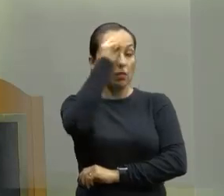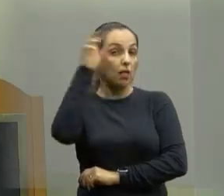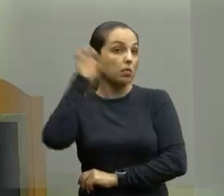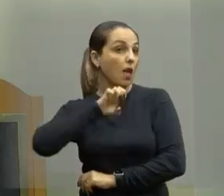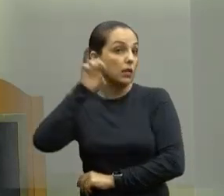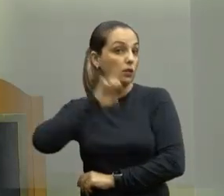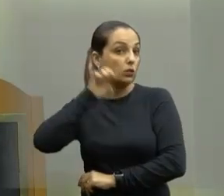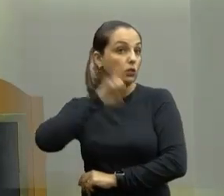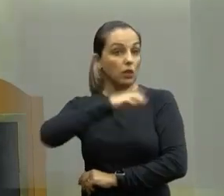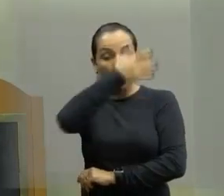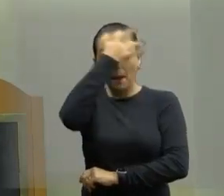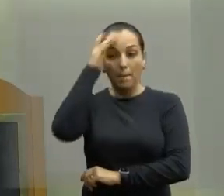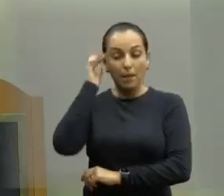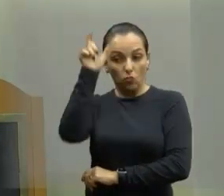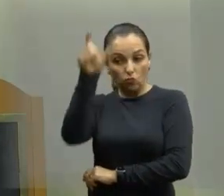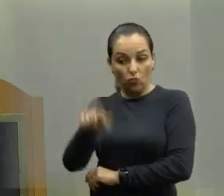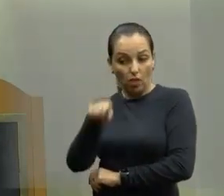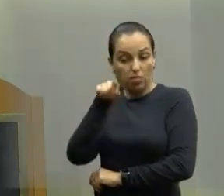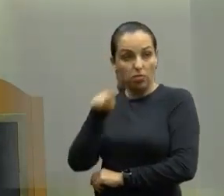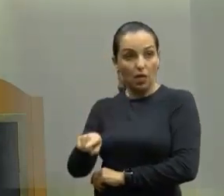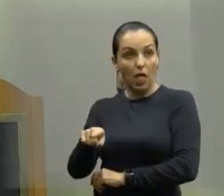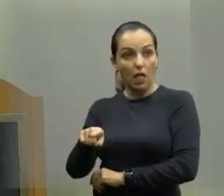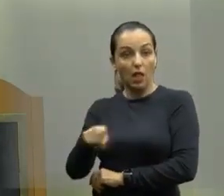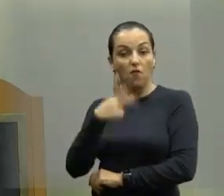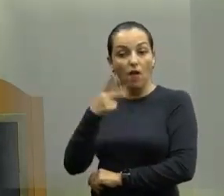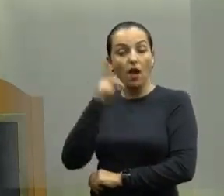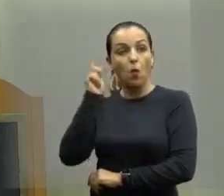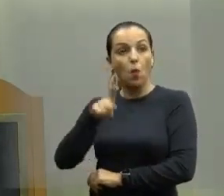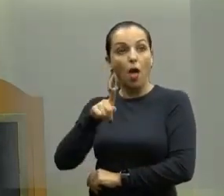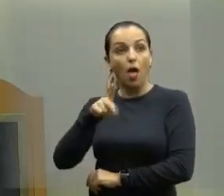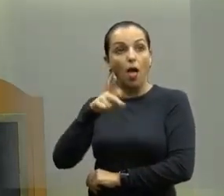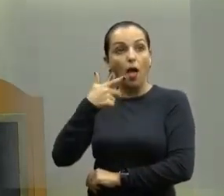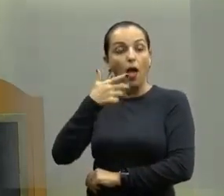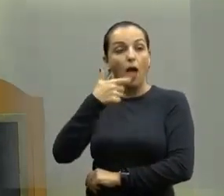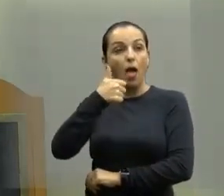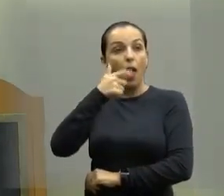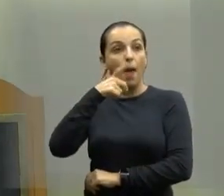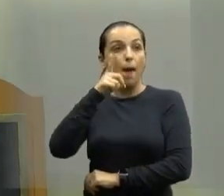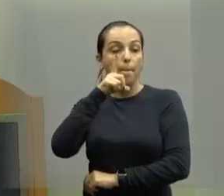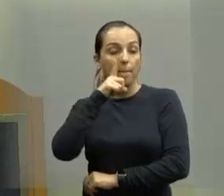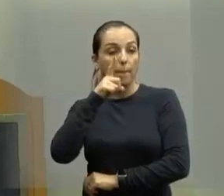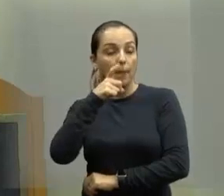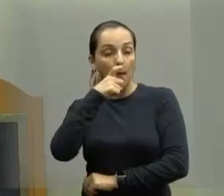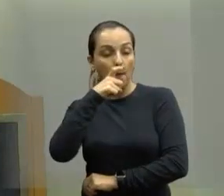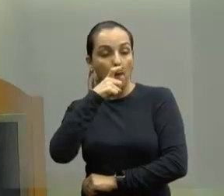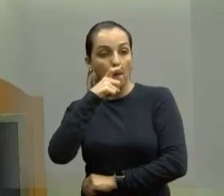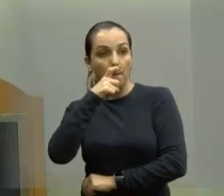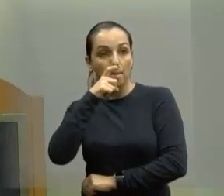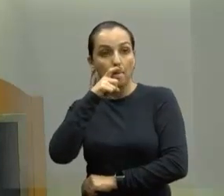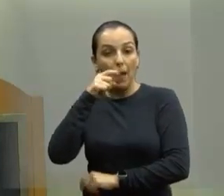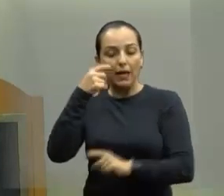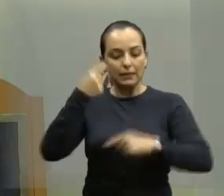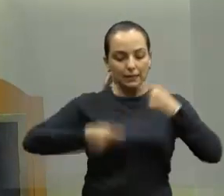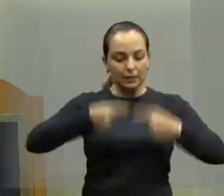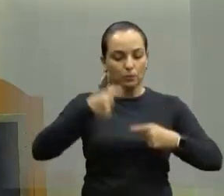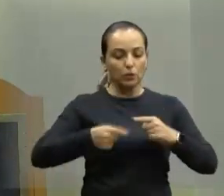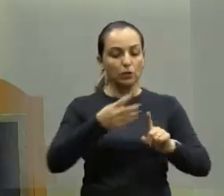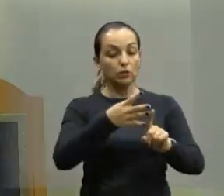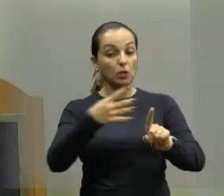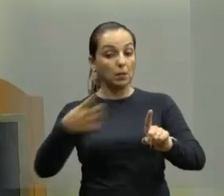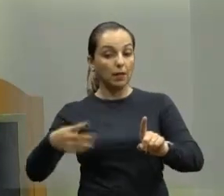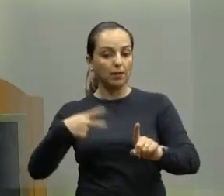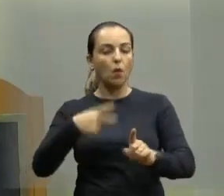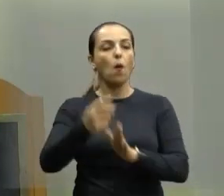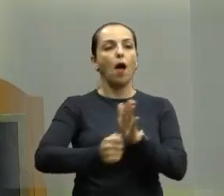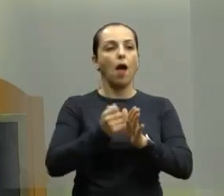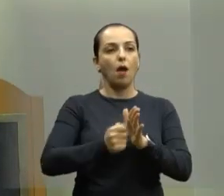uma pessoa quase sempre digo e reafirmo que é o pai das políticas lgbts do município de Araraquara desde